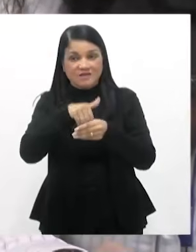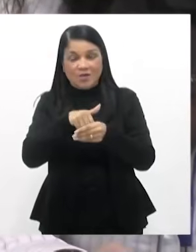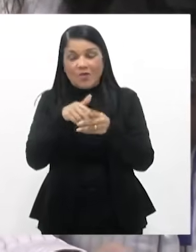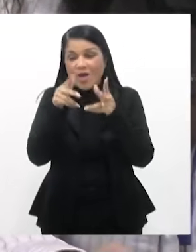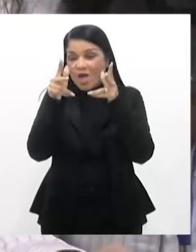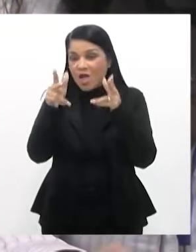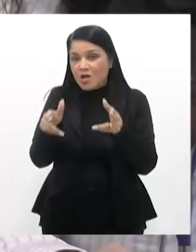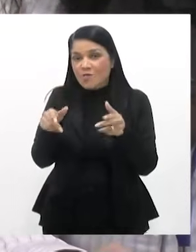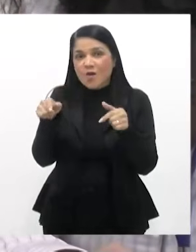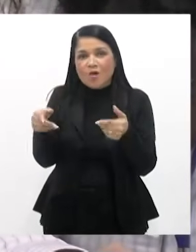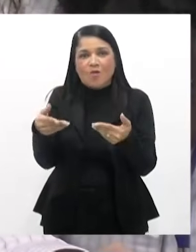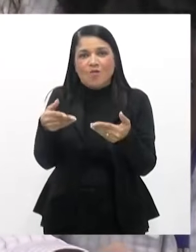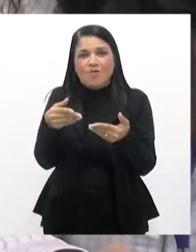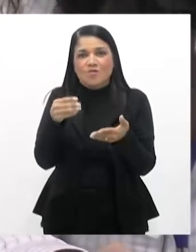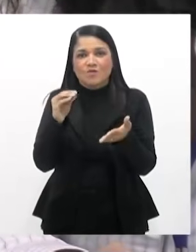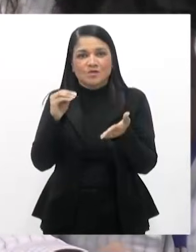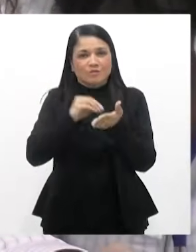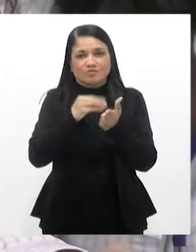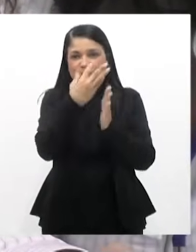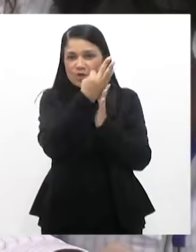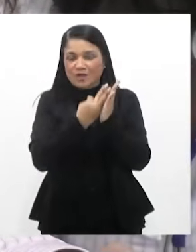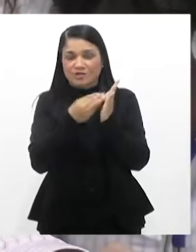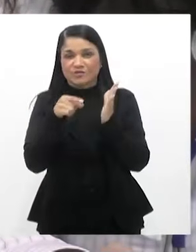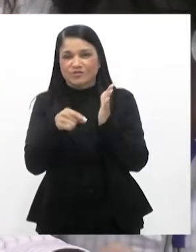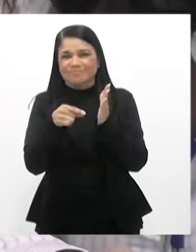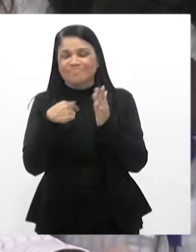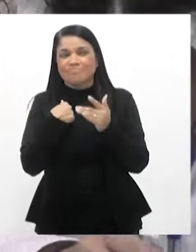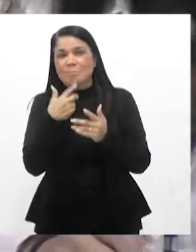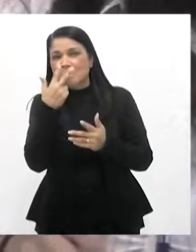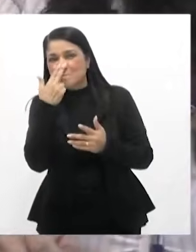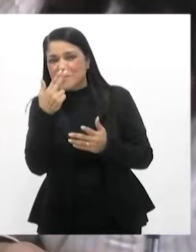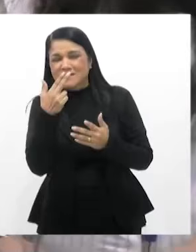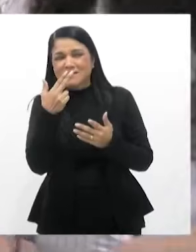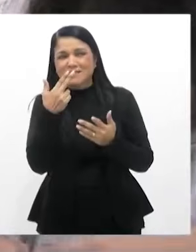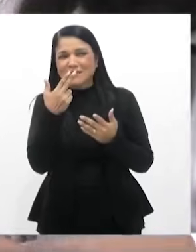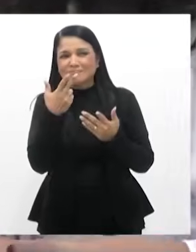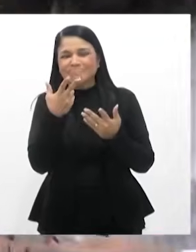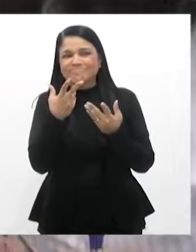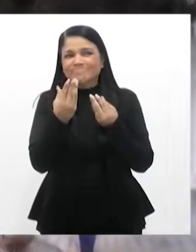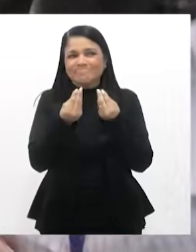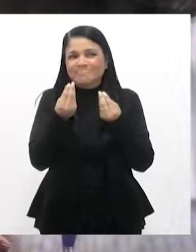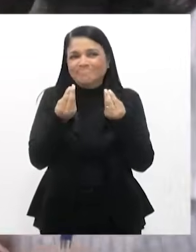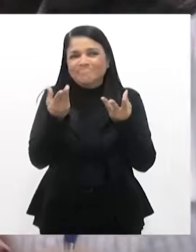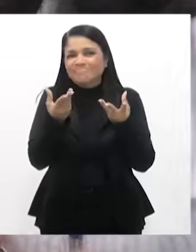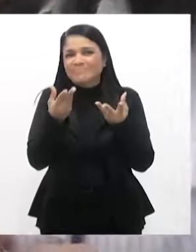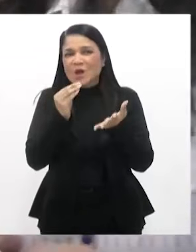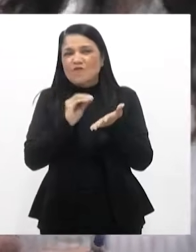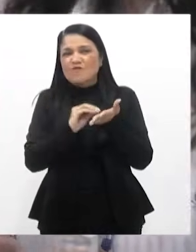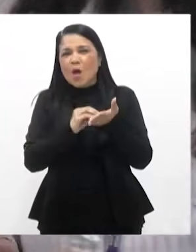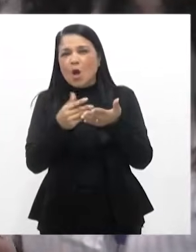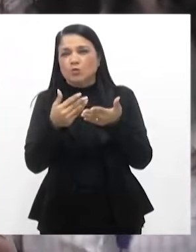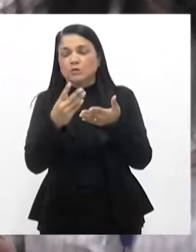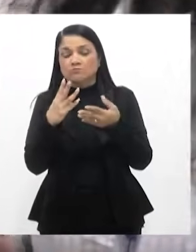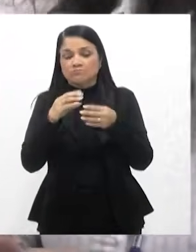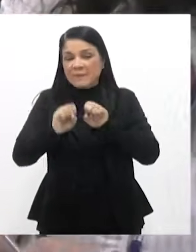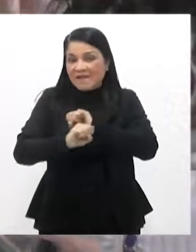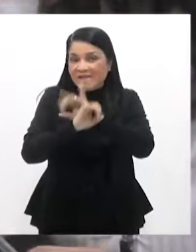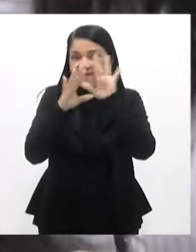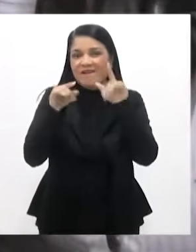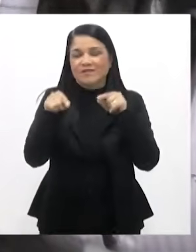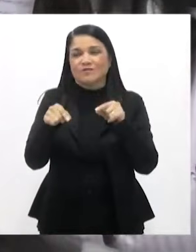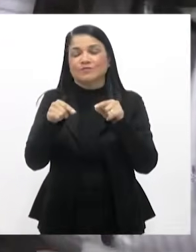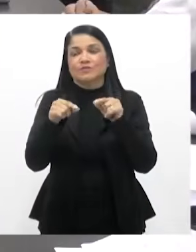colocada aqui. Está subtendido, é isso que eu queria, eu estou fazendo o pedido aqui. De no parágrafo a